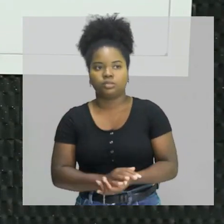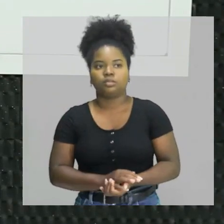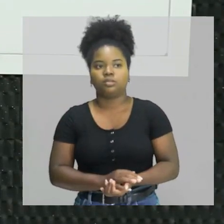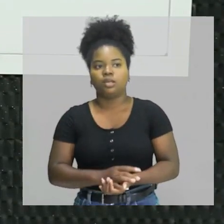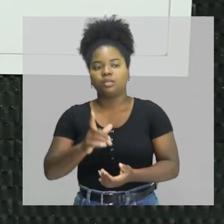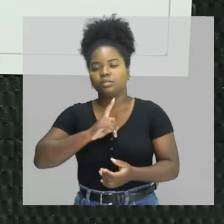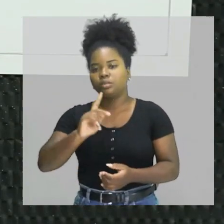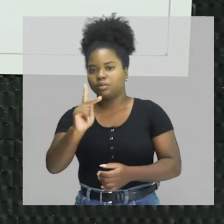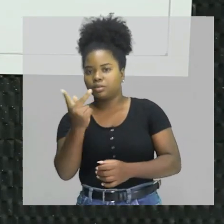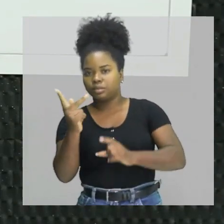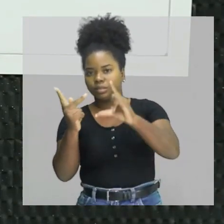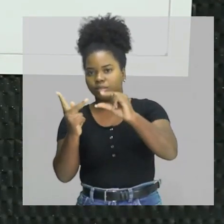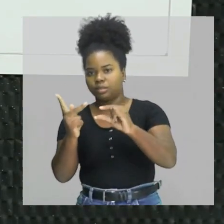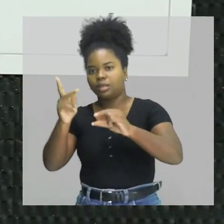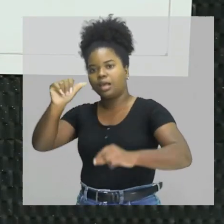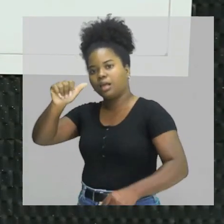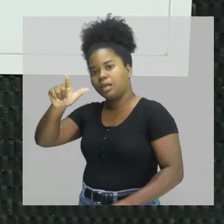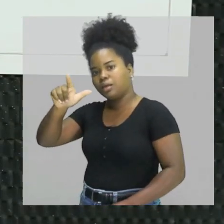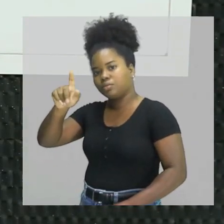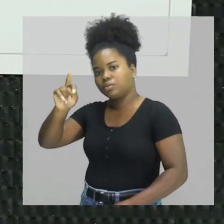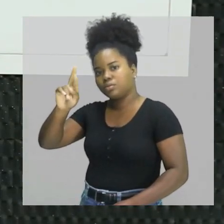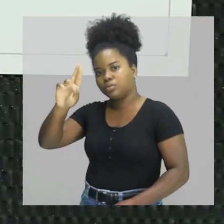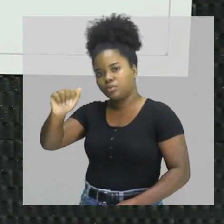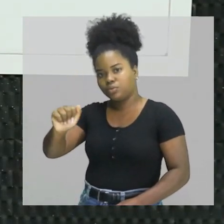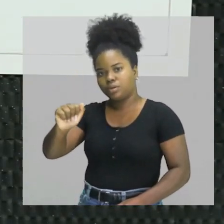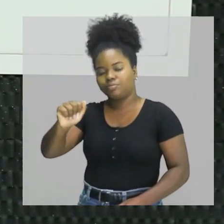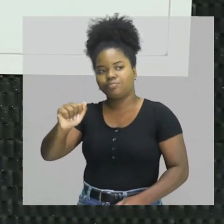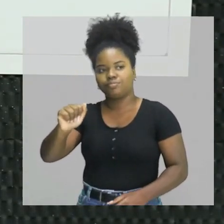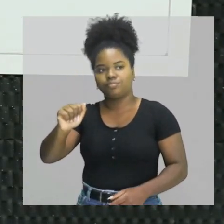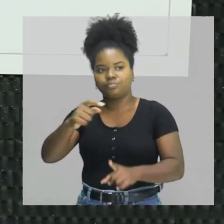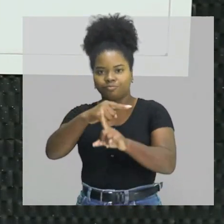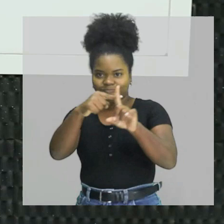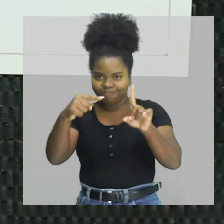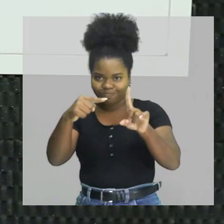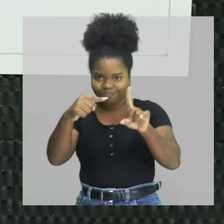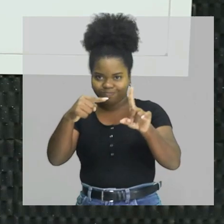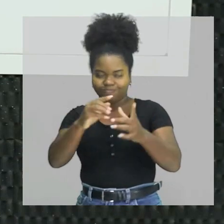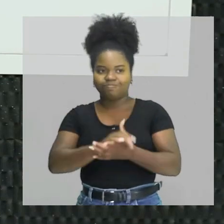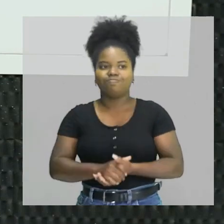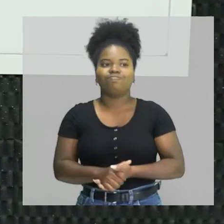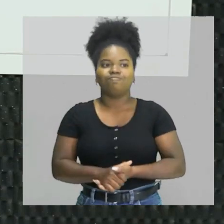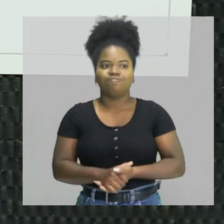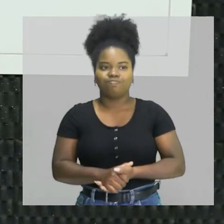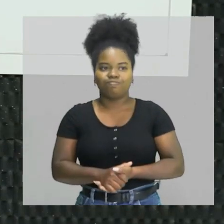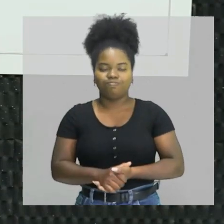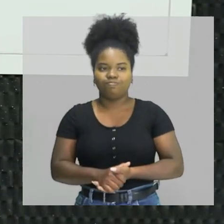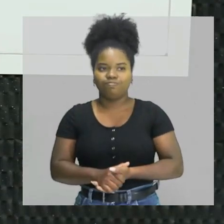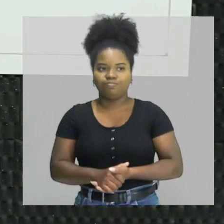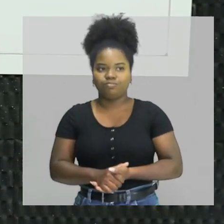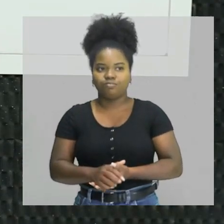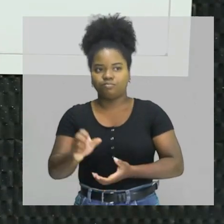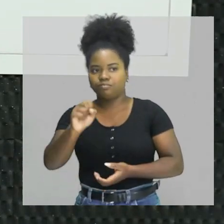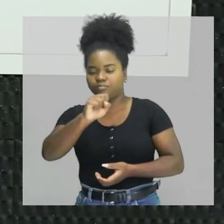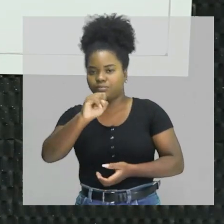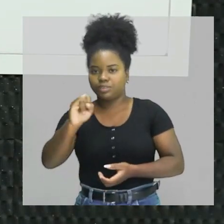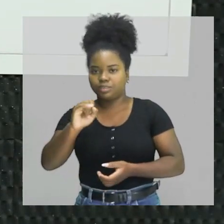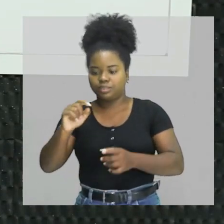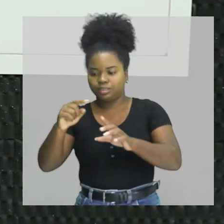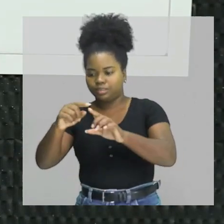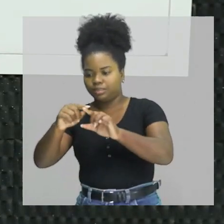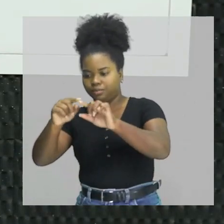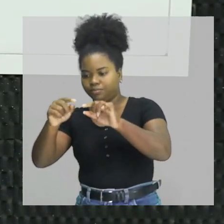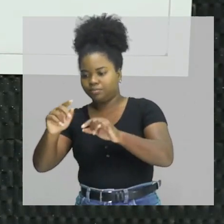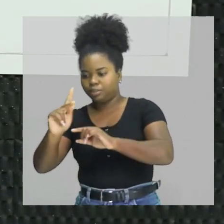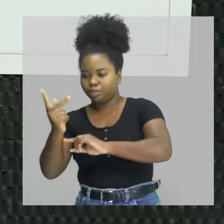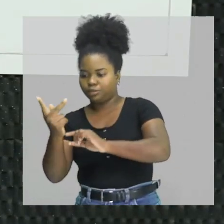mediana. Ele divide esse triângulo aqui ao meio. Ou seja, se esse lado aqui é 1, esse